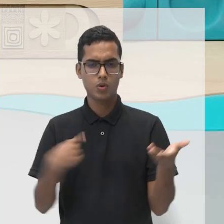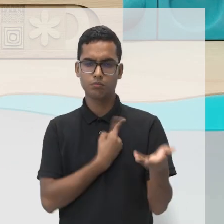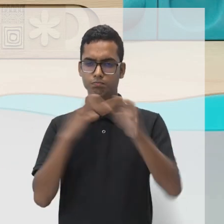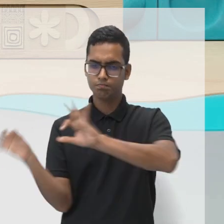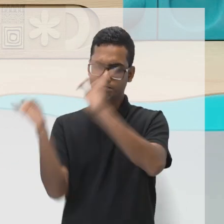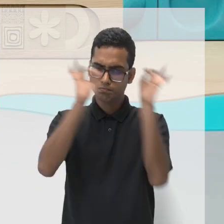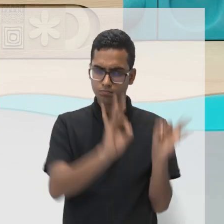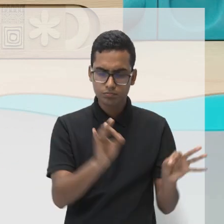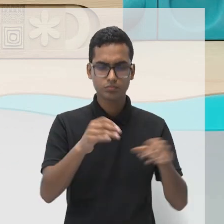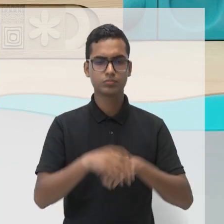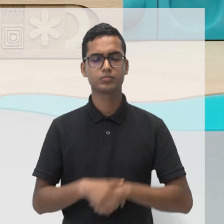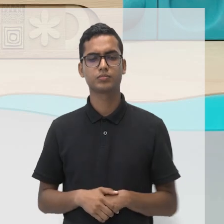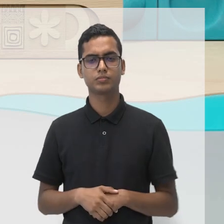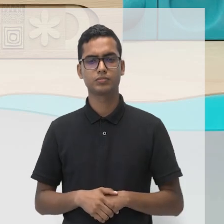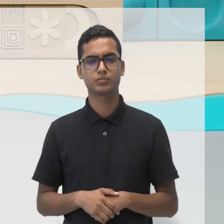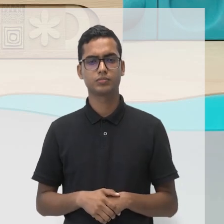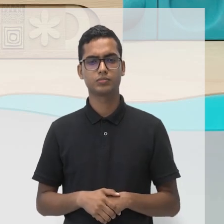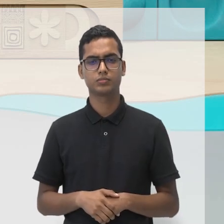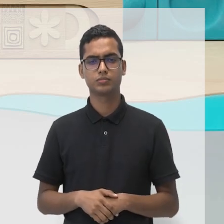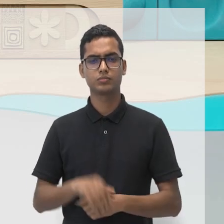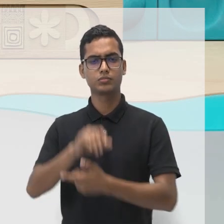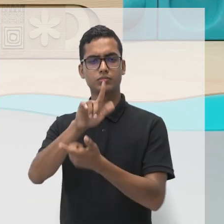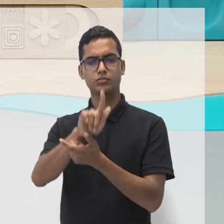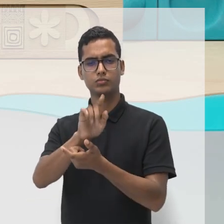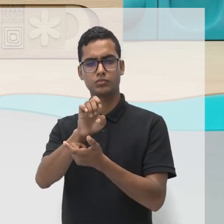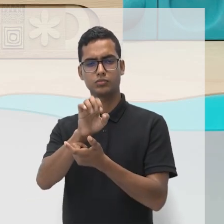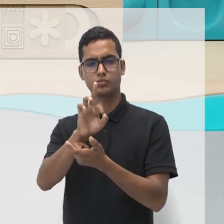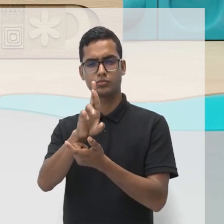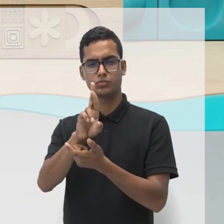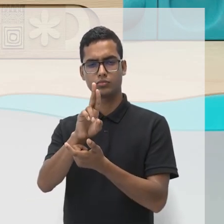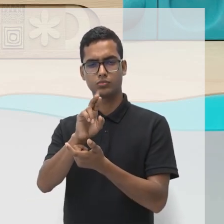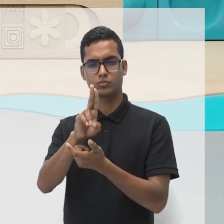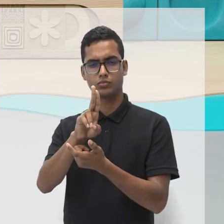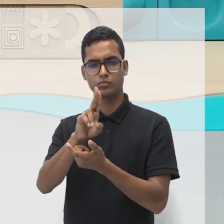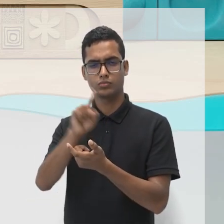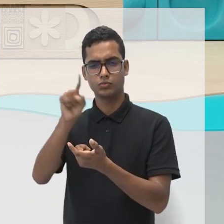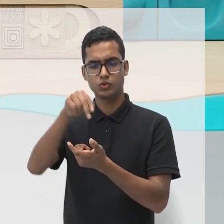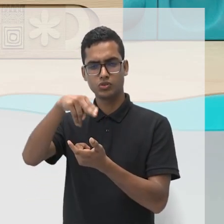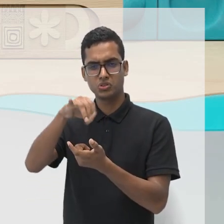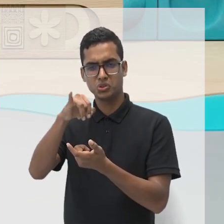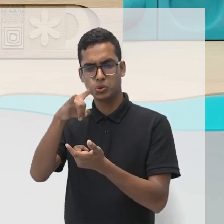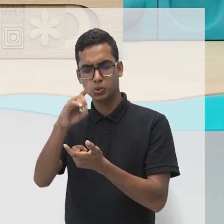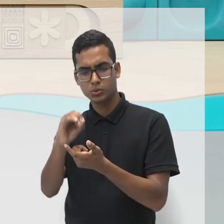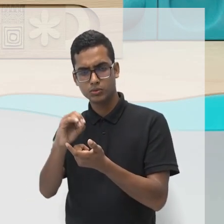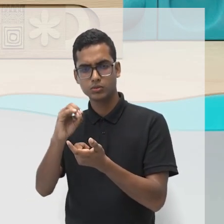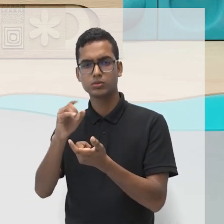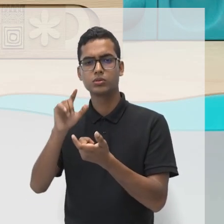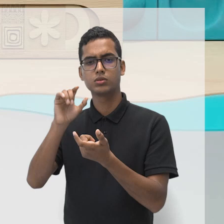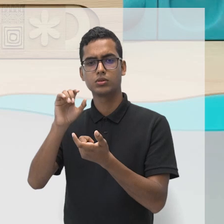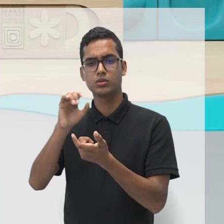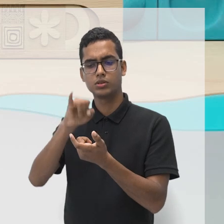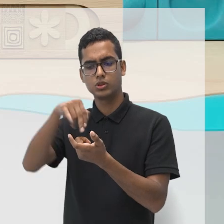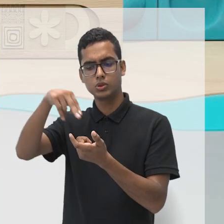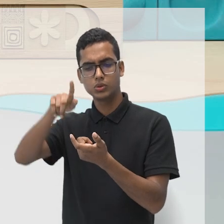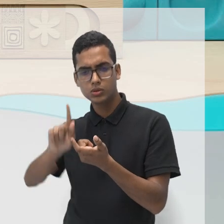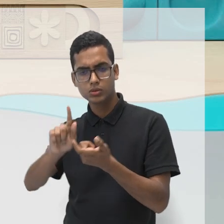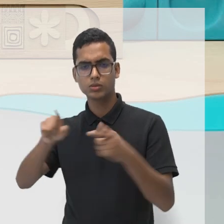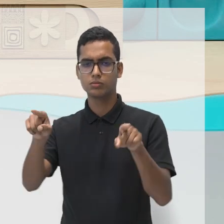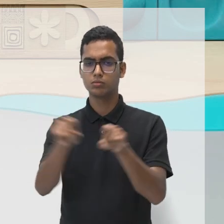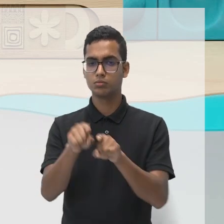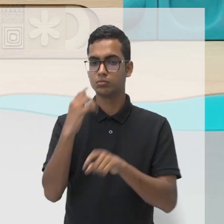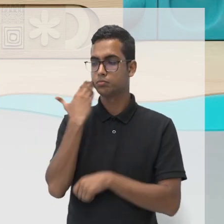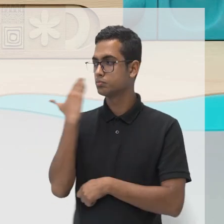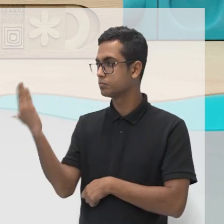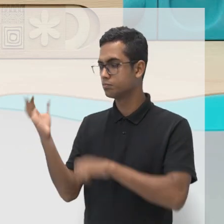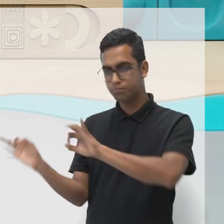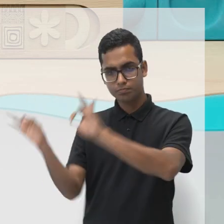nós vamos ver agora, olha só. Gerúndio, ing, né? Na língua inglesa, terminação em ing é equivalente a ando, endo,